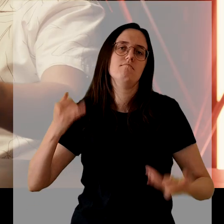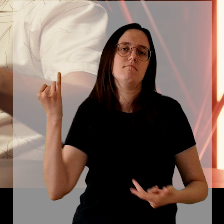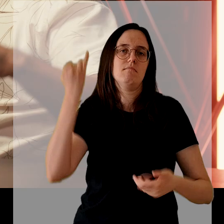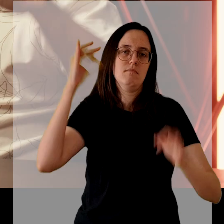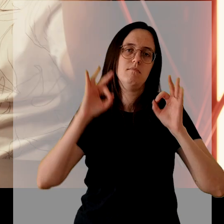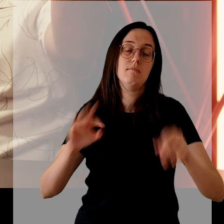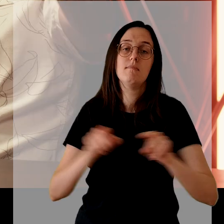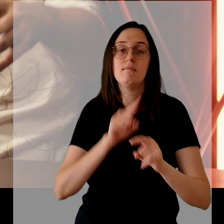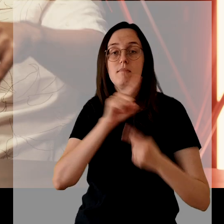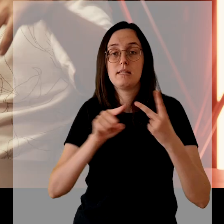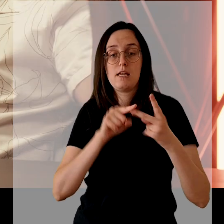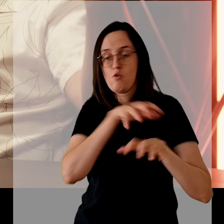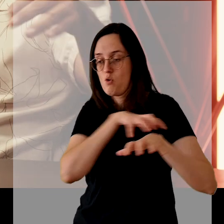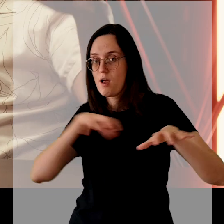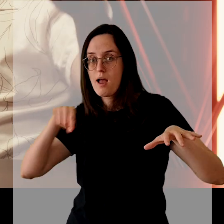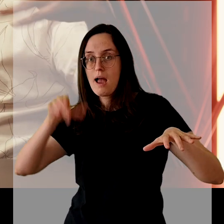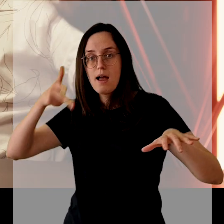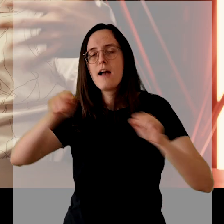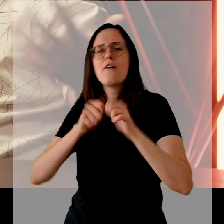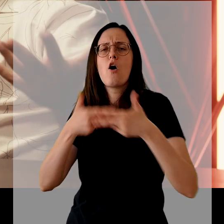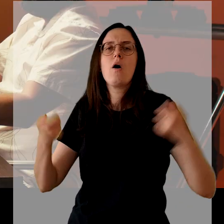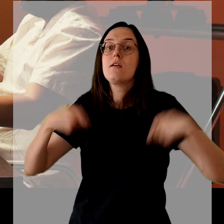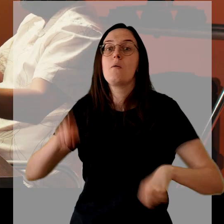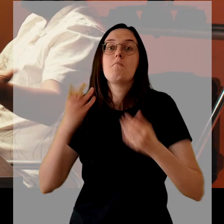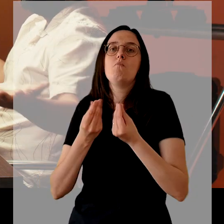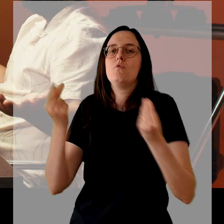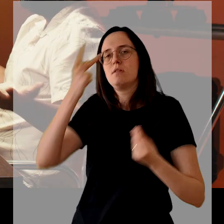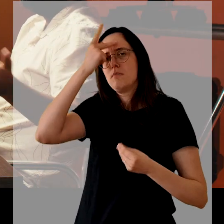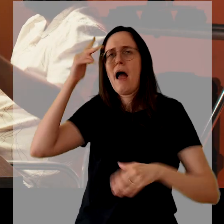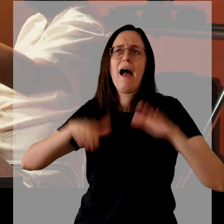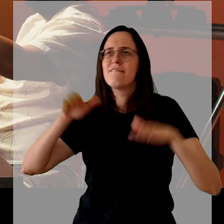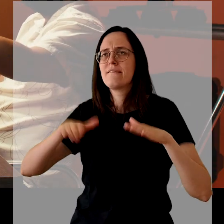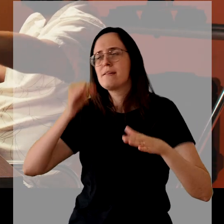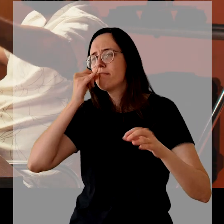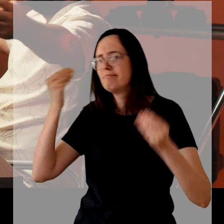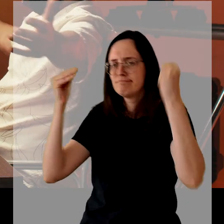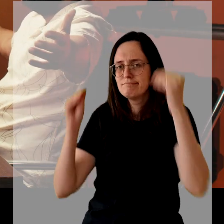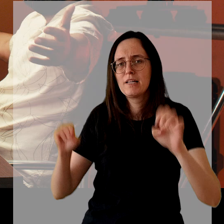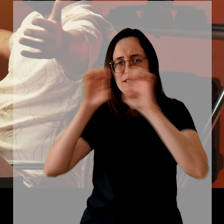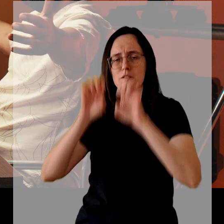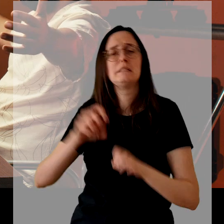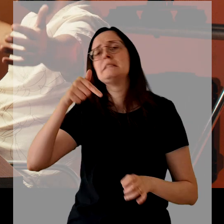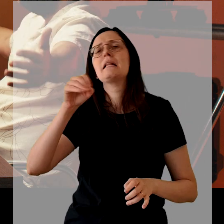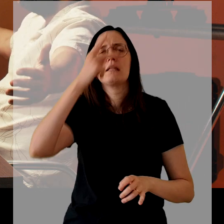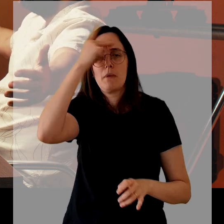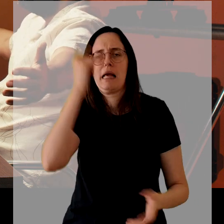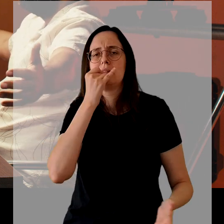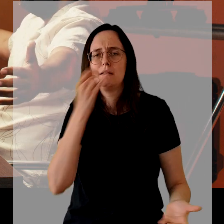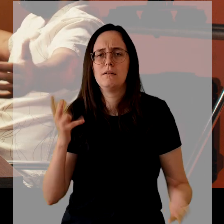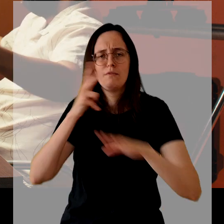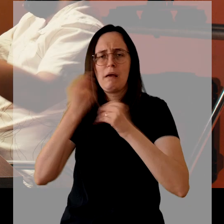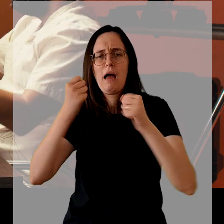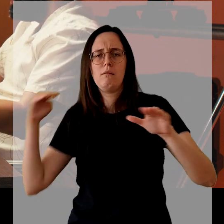mais importantes, enquanto a segunda unidade fazia as coisas que não precisava ter tanta gente no set. Porque às vezes você monta uma estrutura com 70